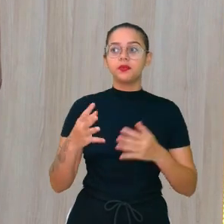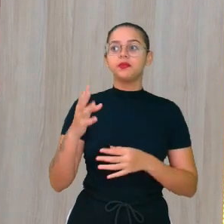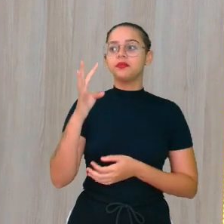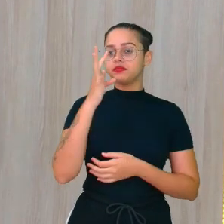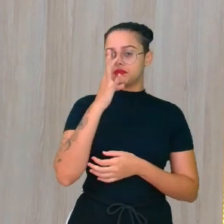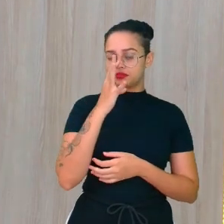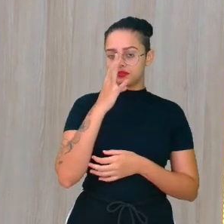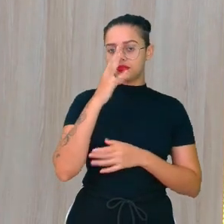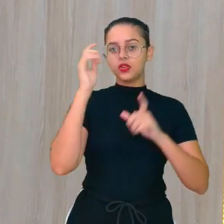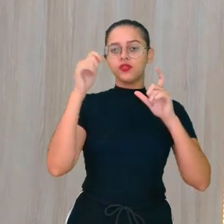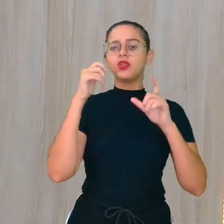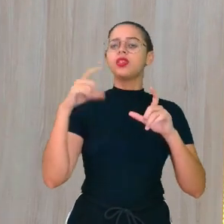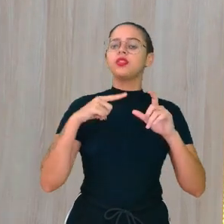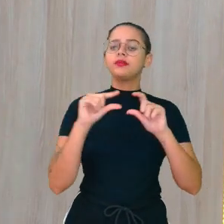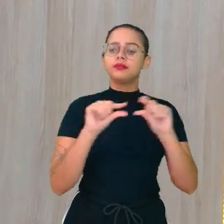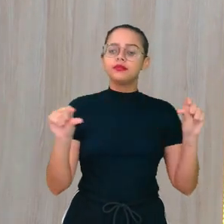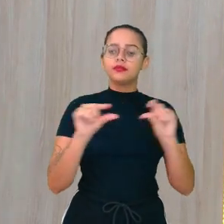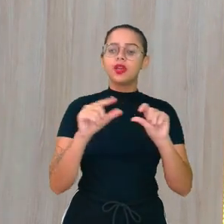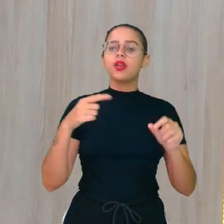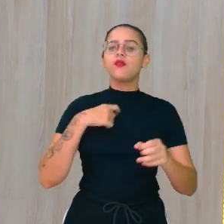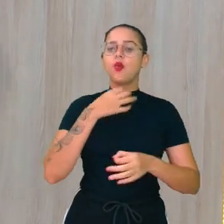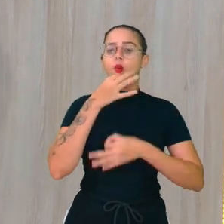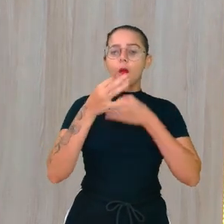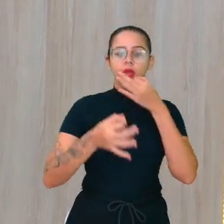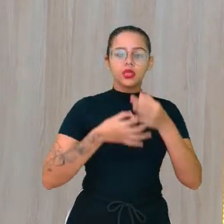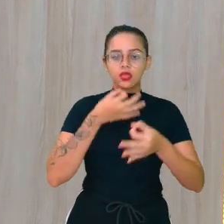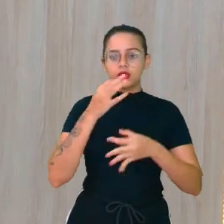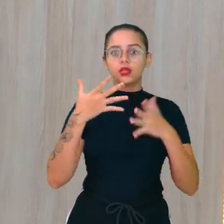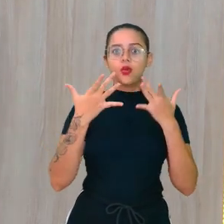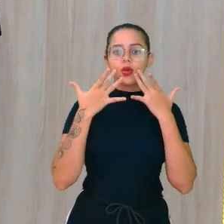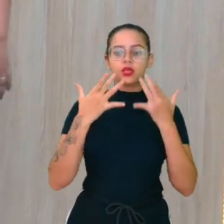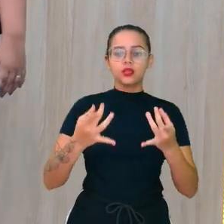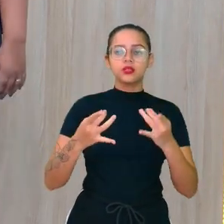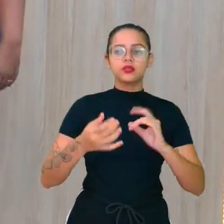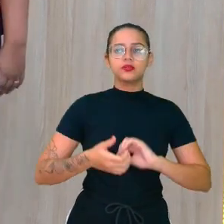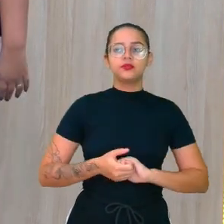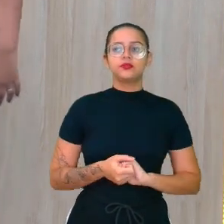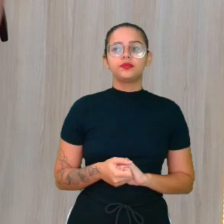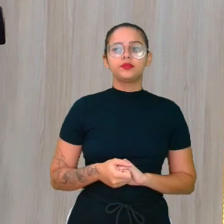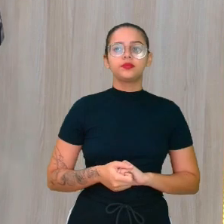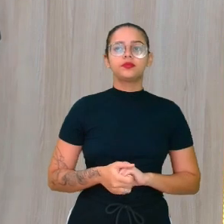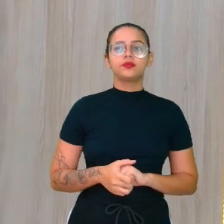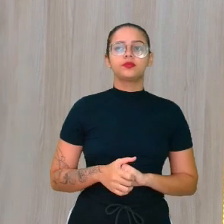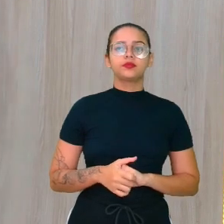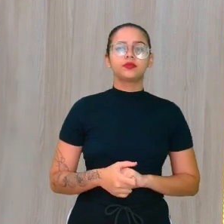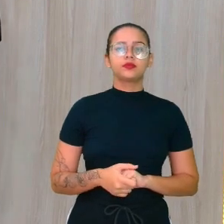observa o vídeo, tem legenda, eu também vou comentando esse vídeo, então presta bem atenção, tá bom?